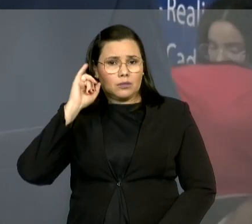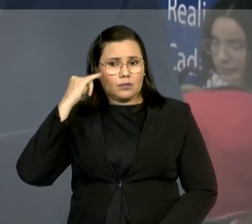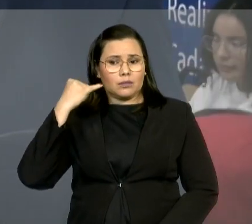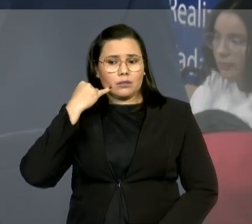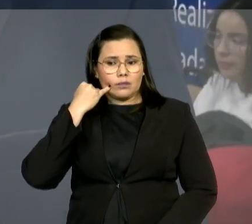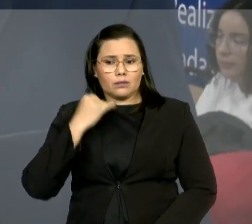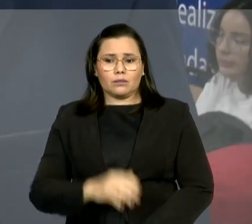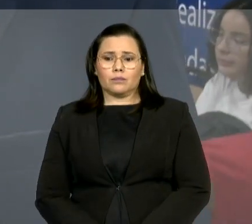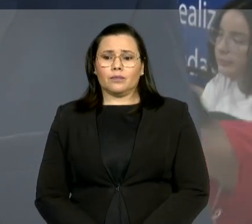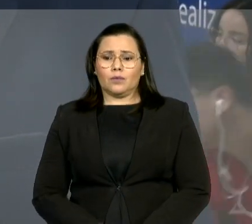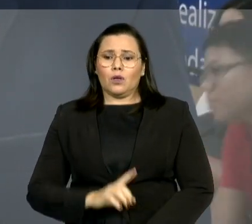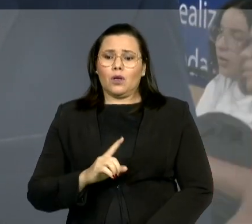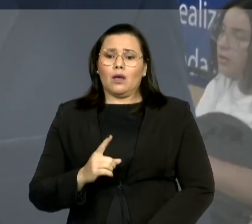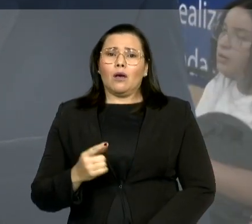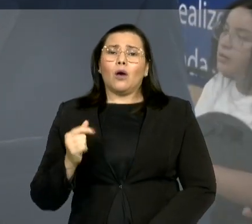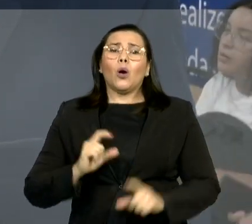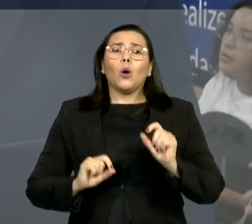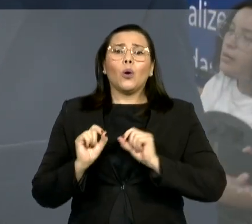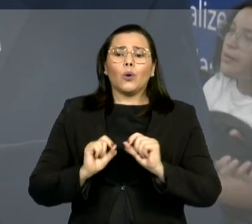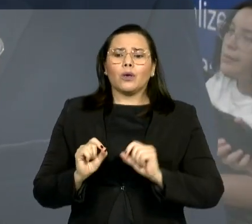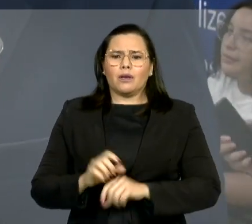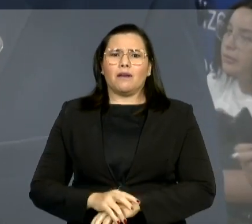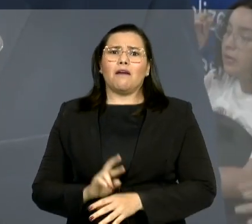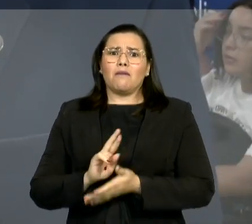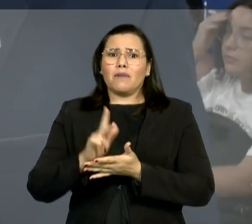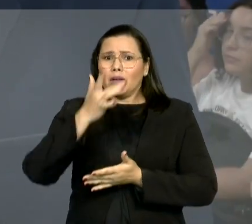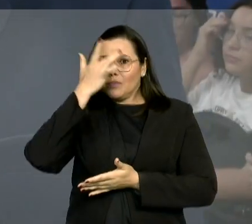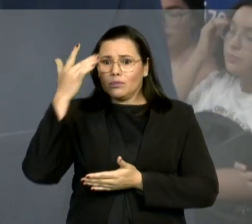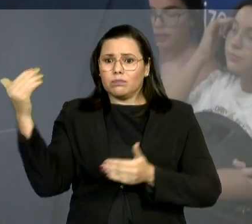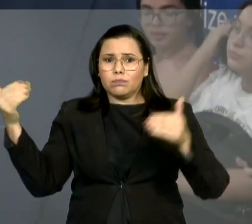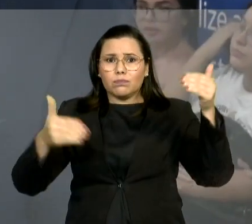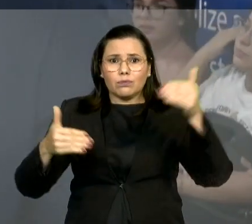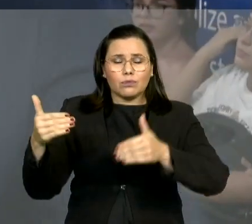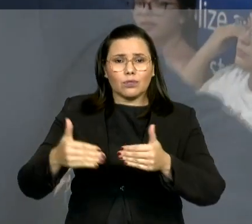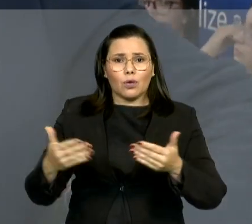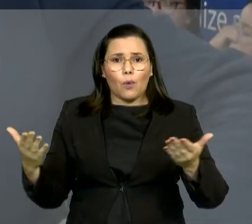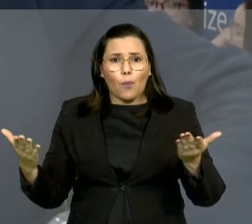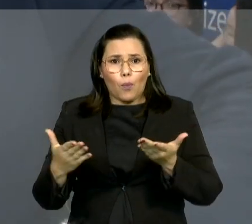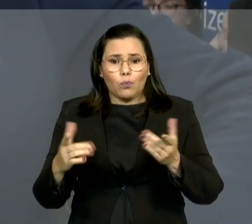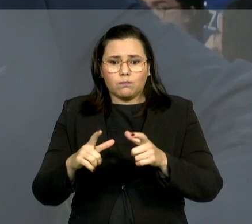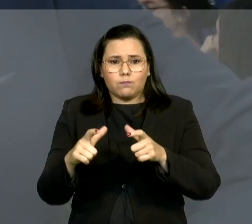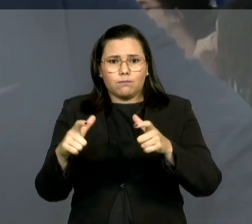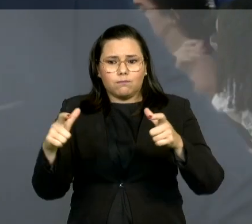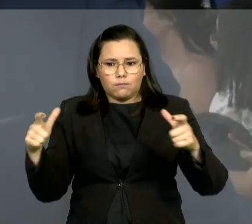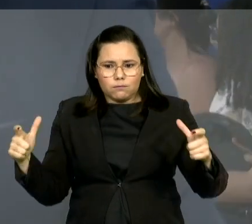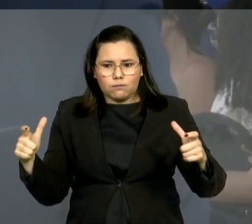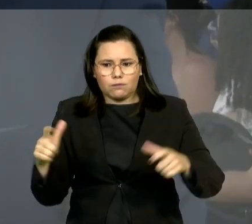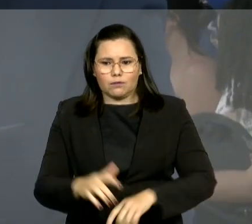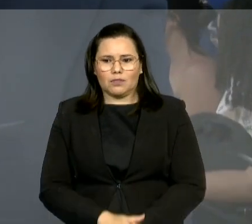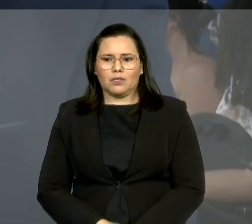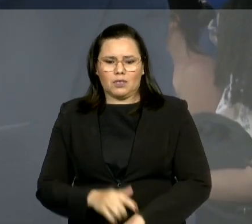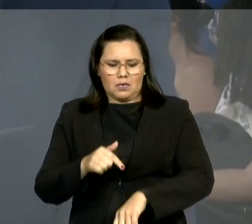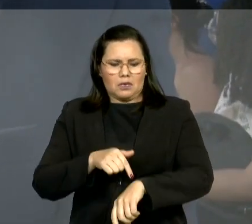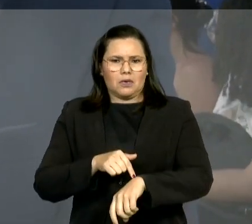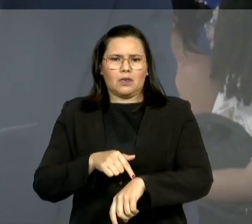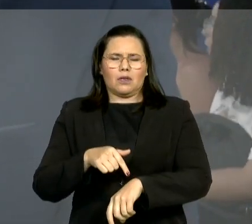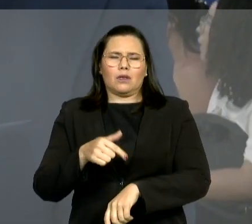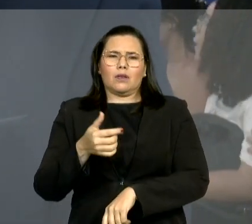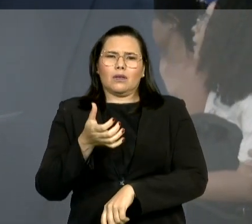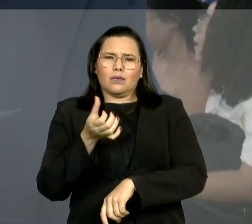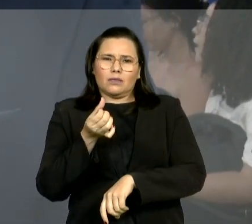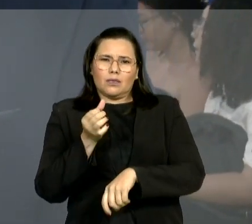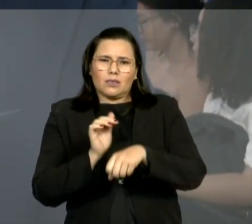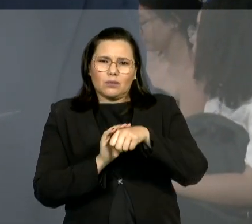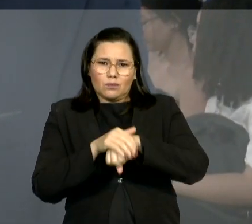a gente está realizando uma quantidade grande de atendimentos. Eu soube agora, exatamente às 18 horas, né, do último